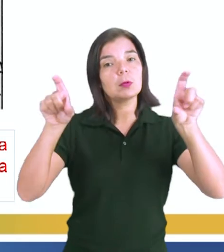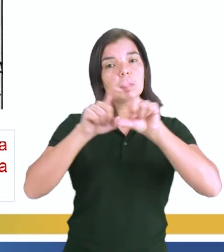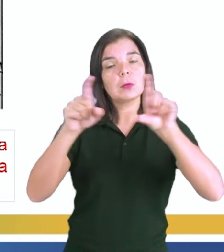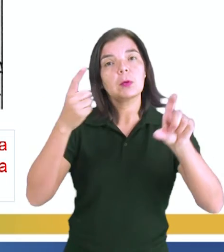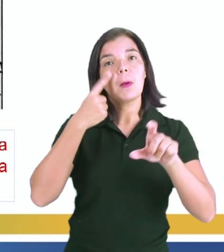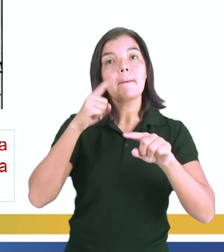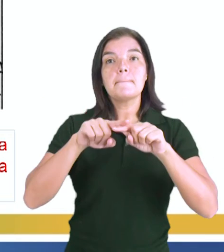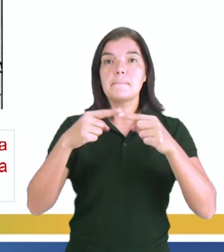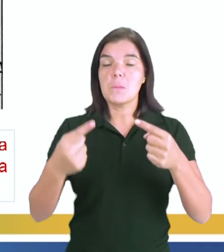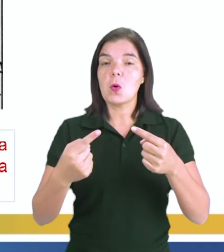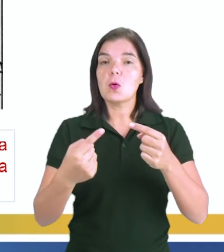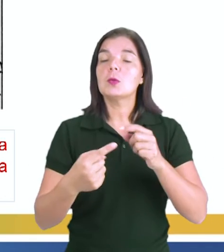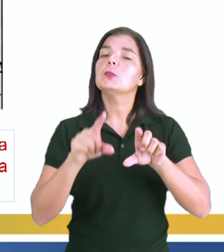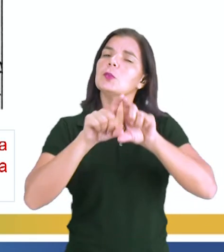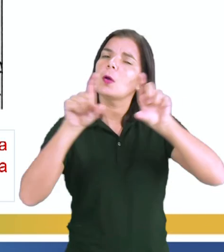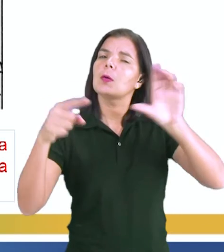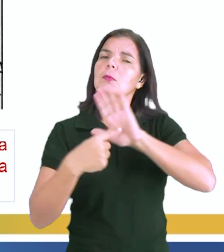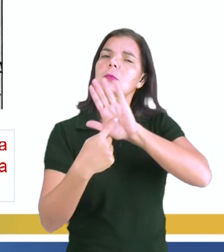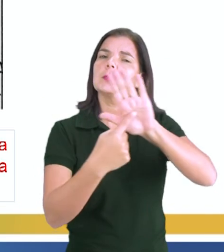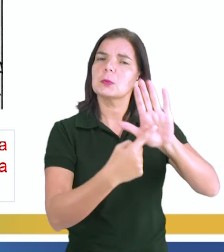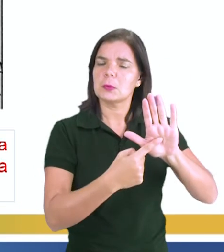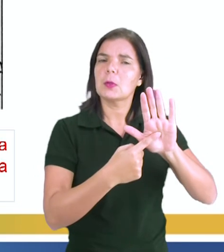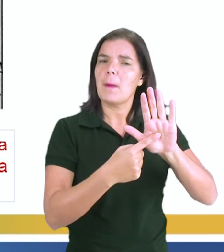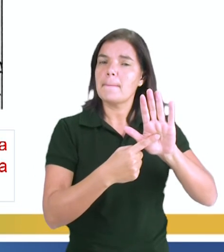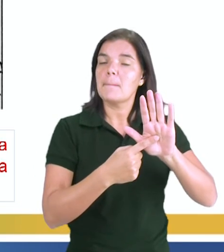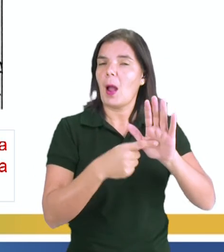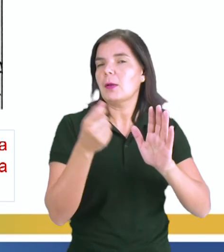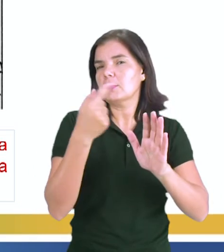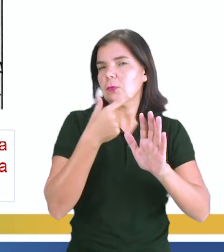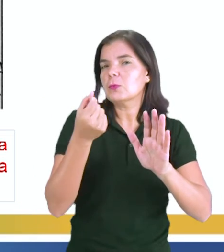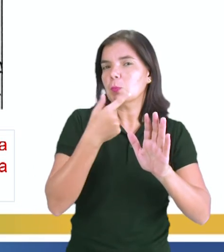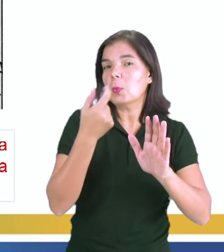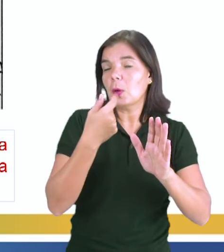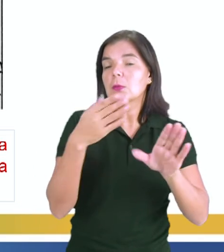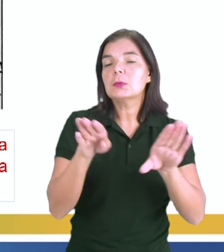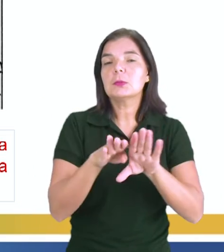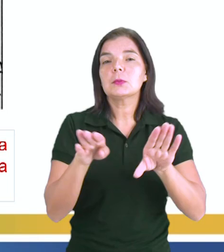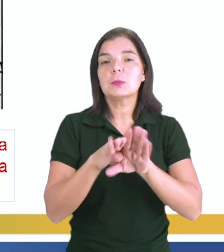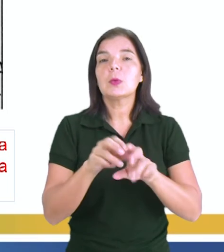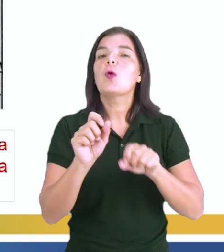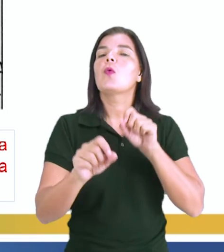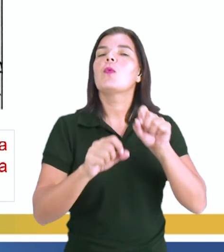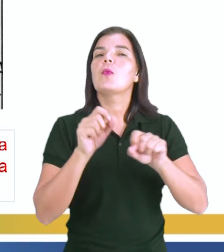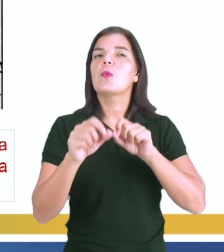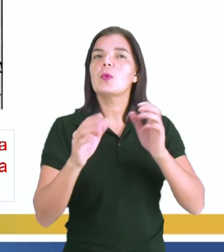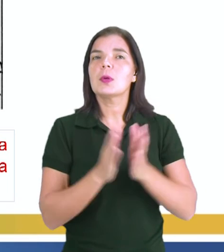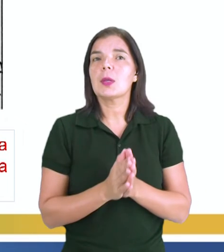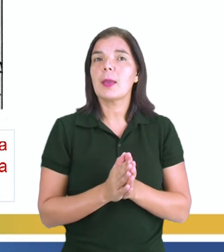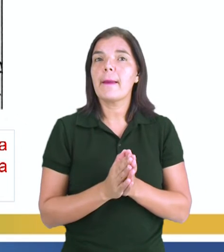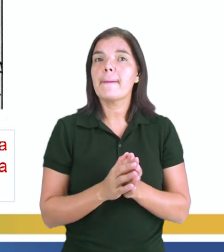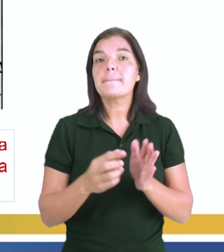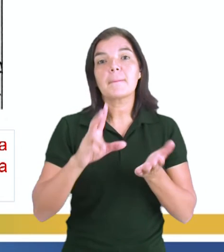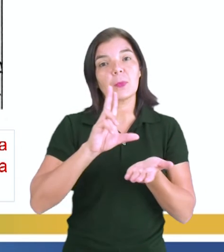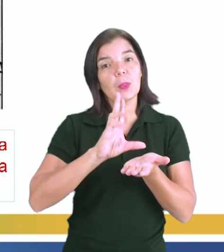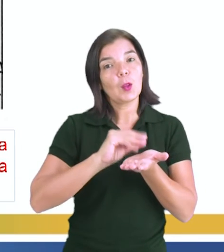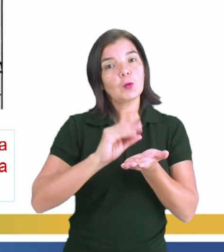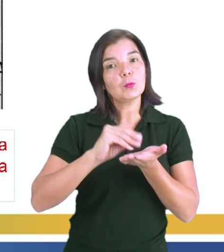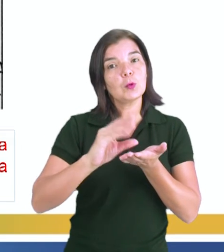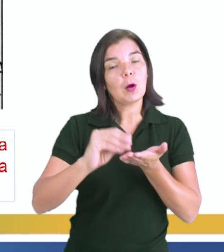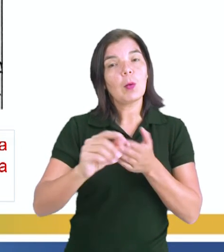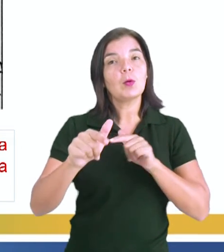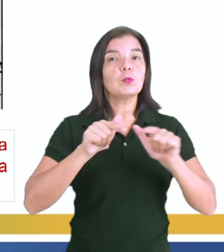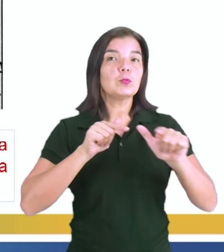vendo. Pois a tirinha menciona, de forma mais descontraída e humorada, uma questão que foi abordada no artigo: